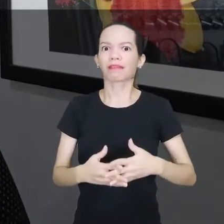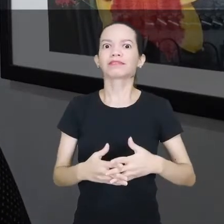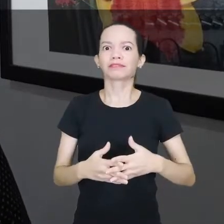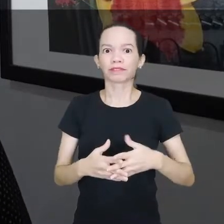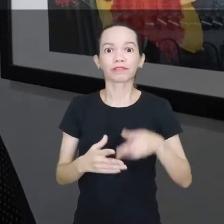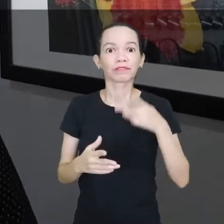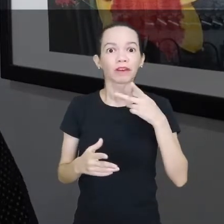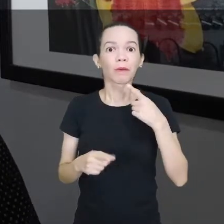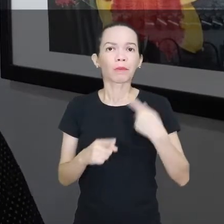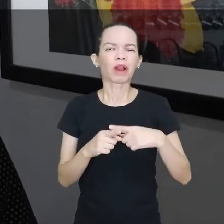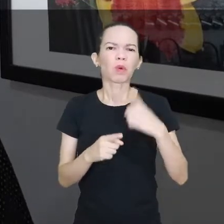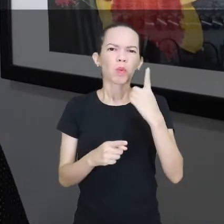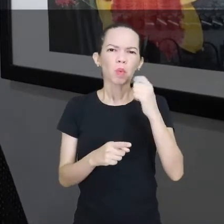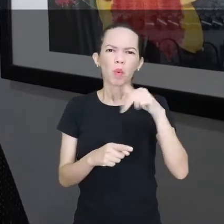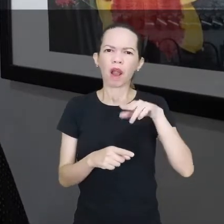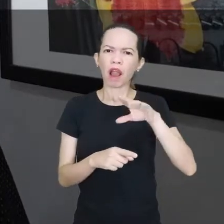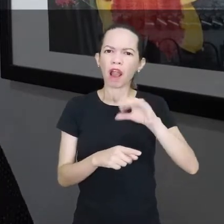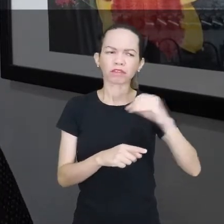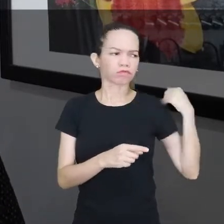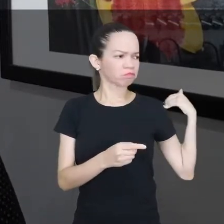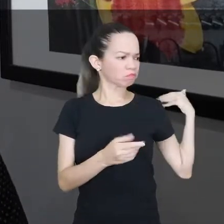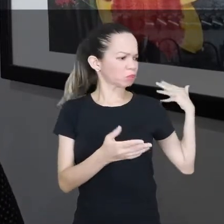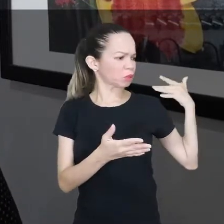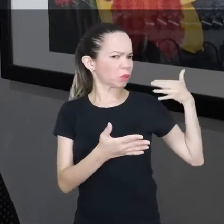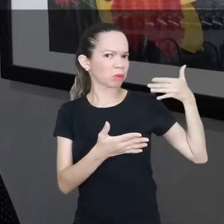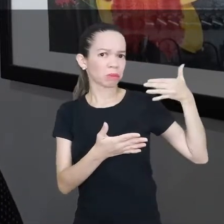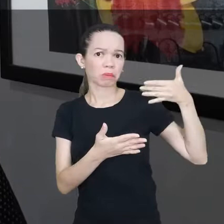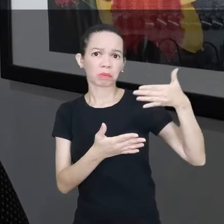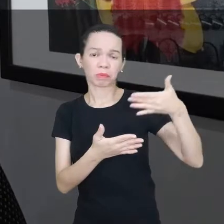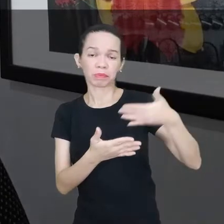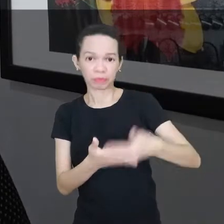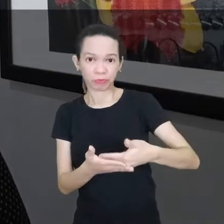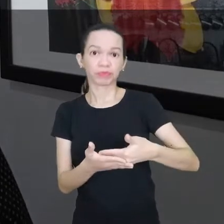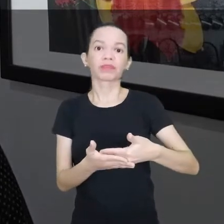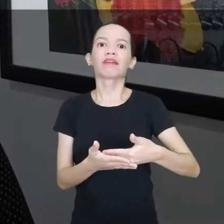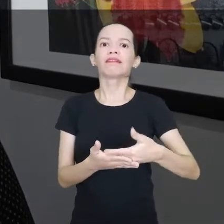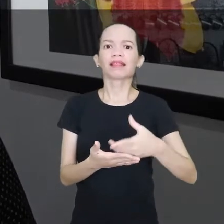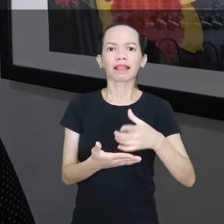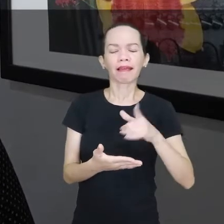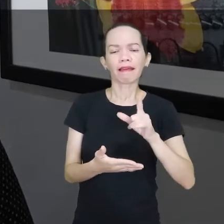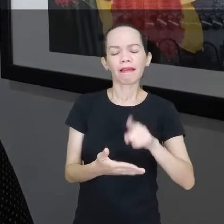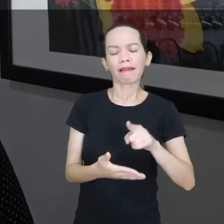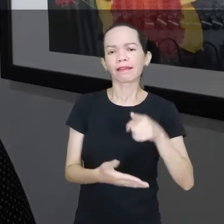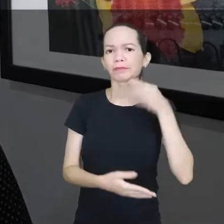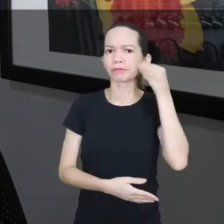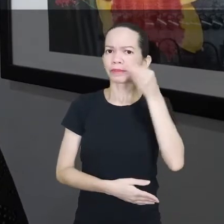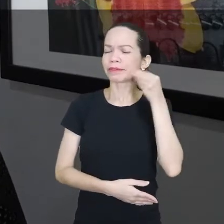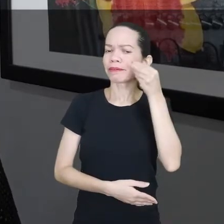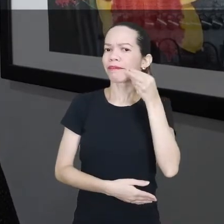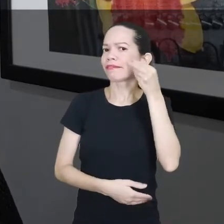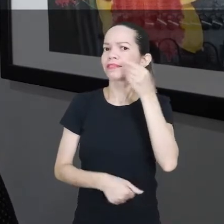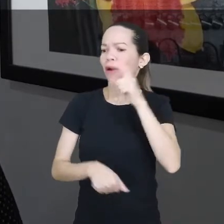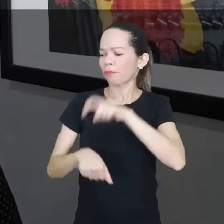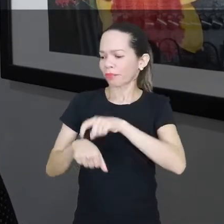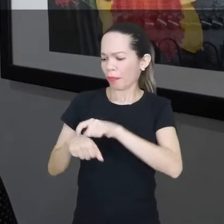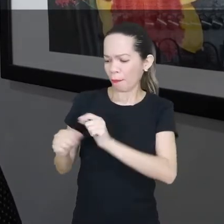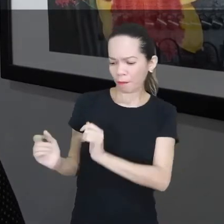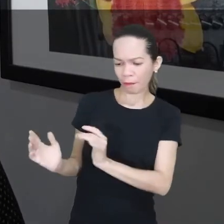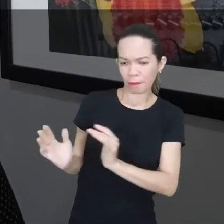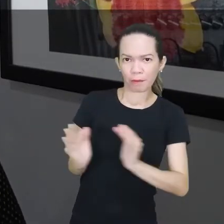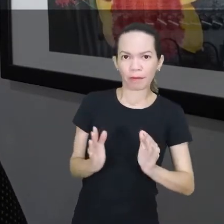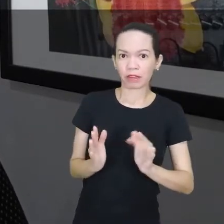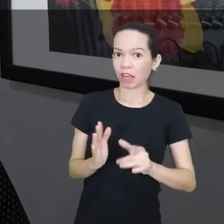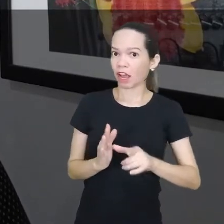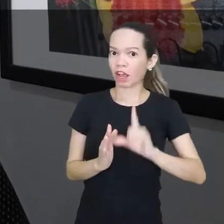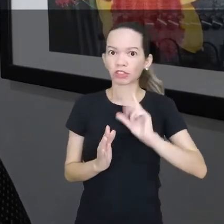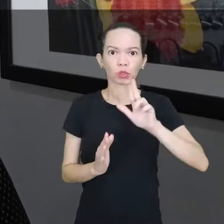vivendo, né? De um ano para cá, praticamente quase um ano para cá, nós estamos vivendo um tempo que nós nunca vivemos na